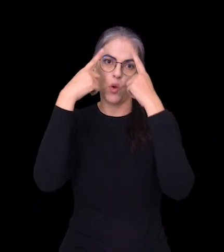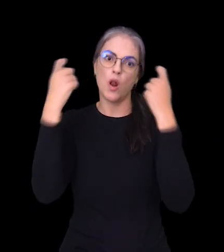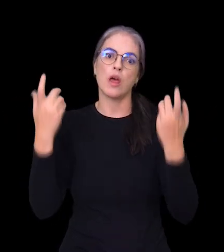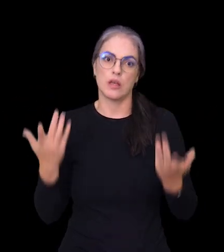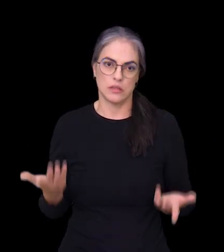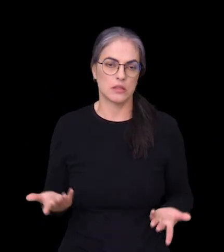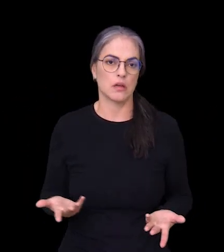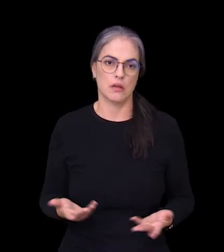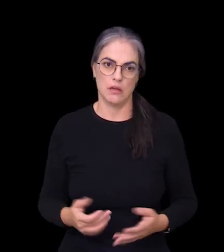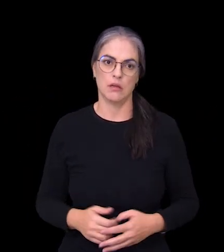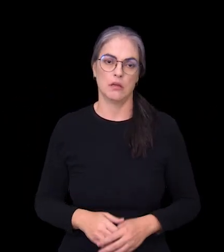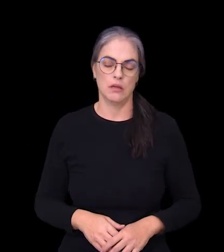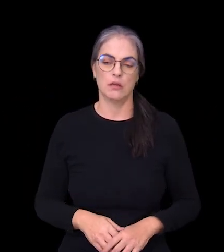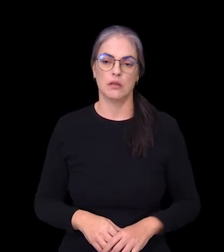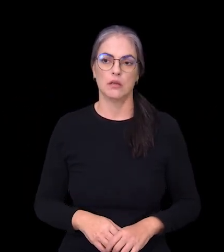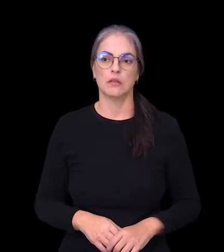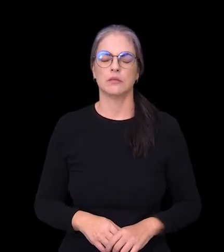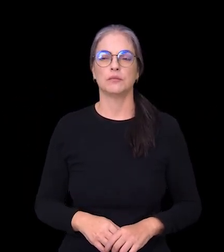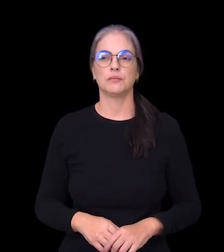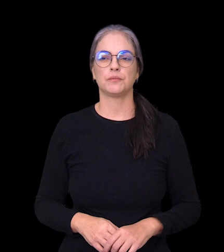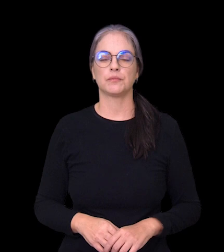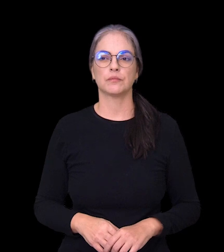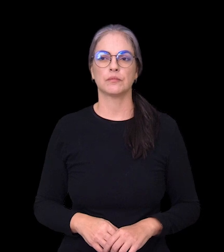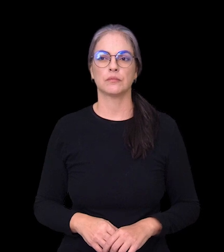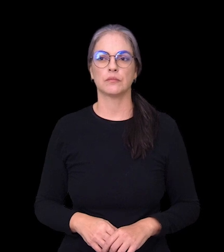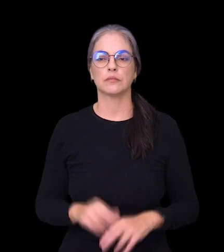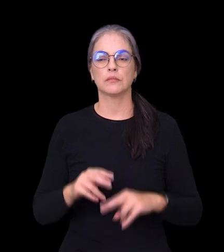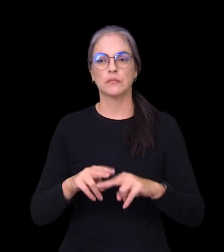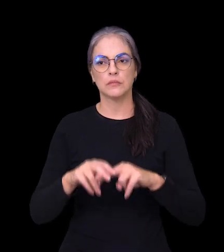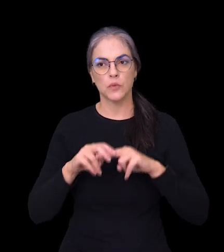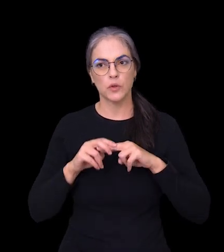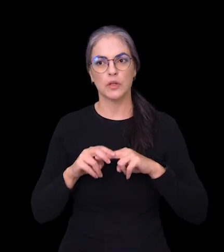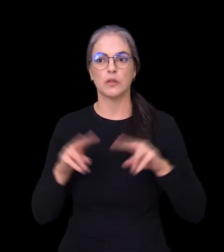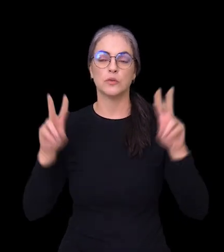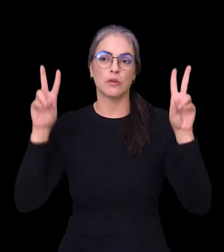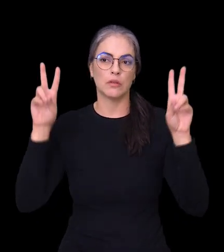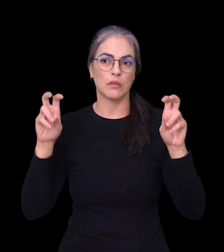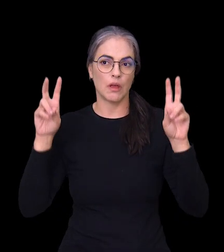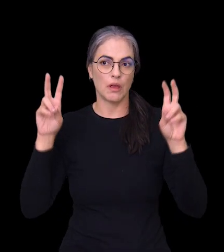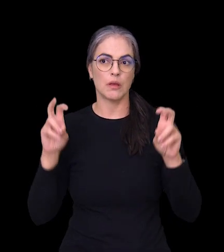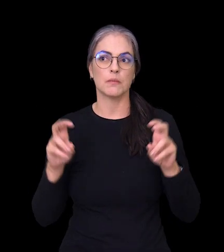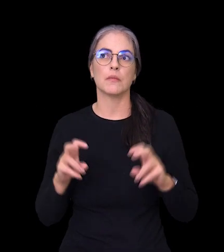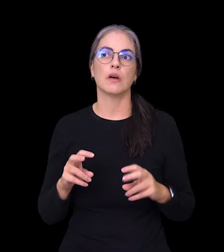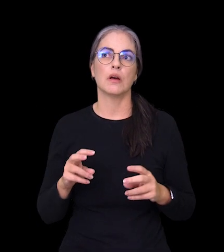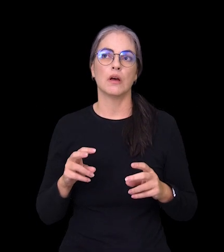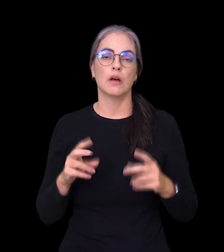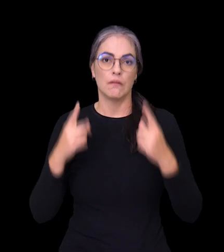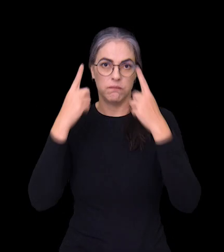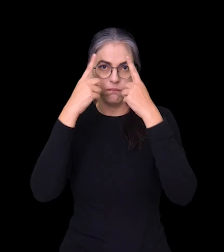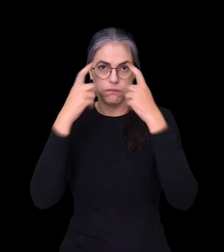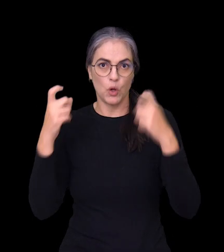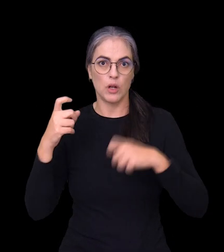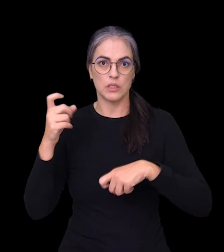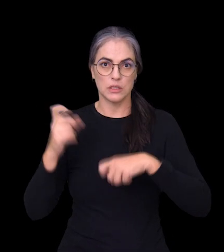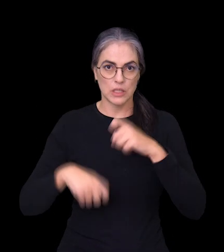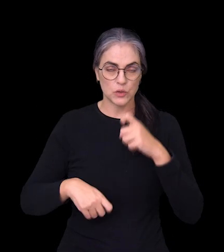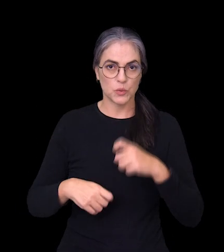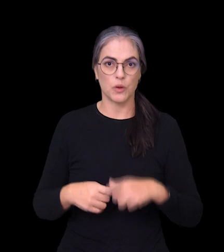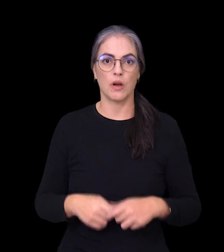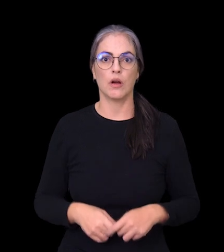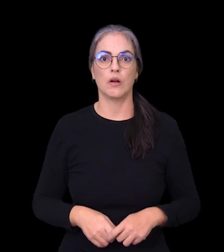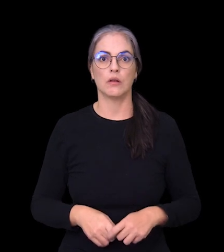trouxe aqui agora. Então, trabalhar com a questão da violência sexual,